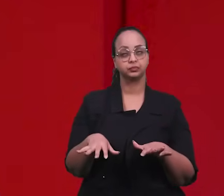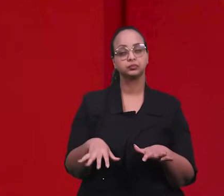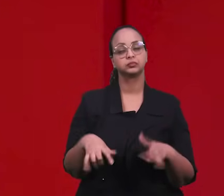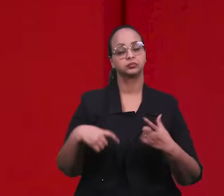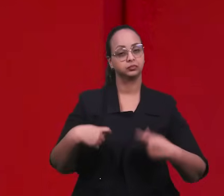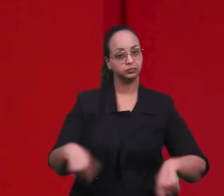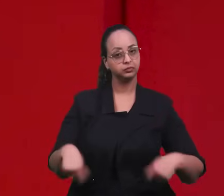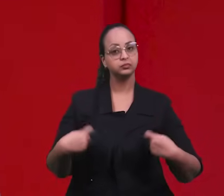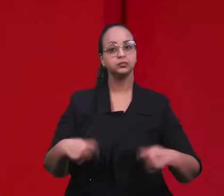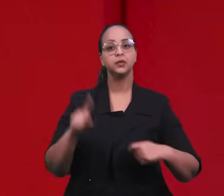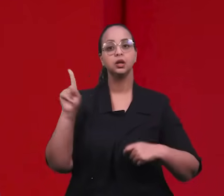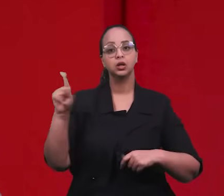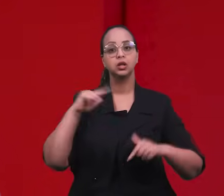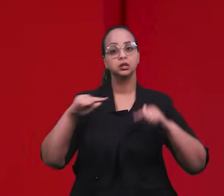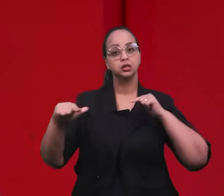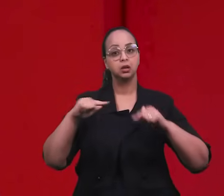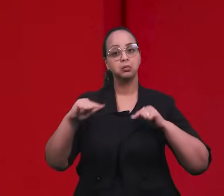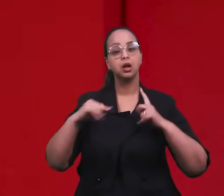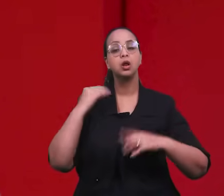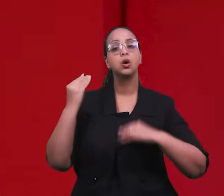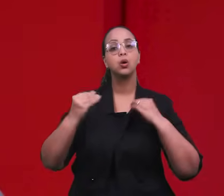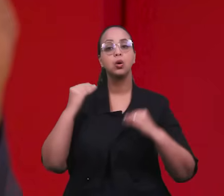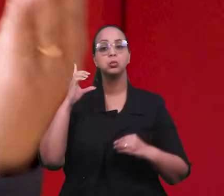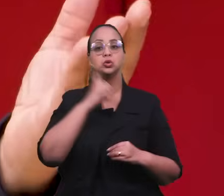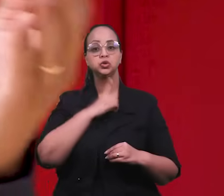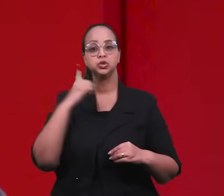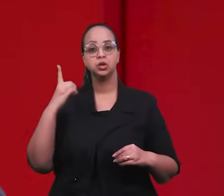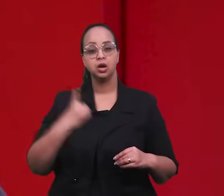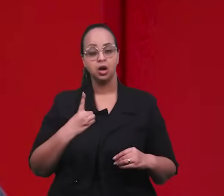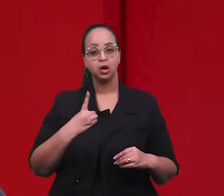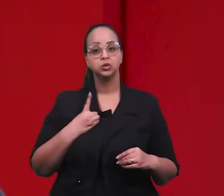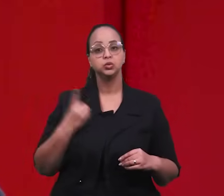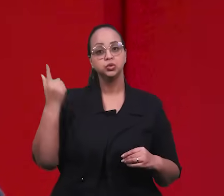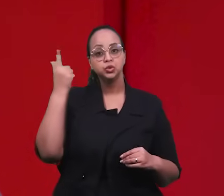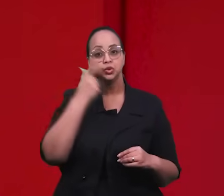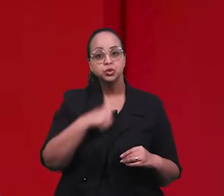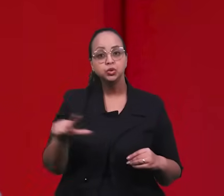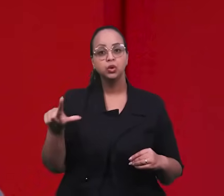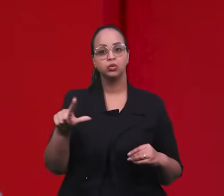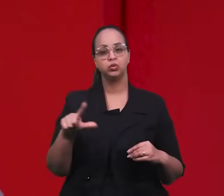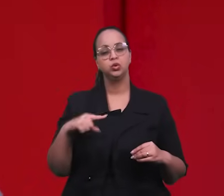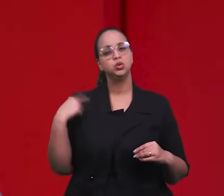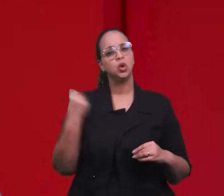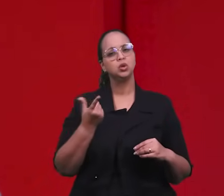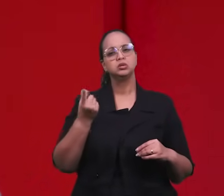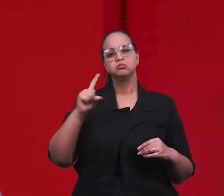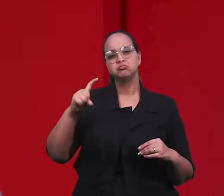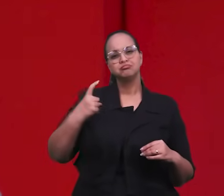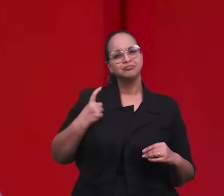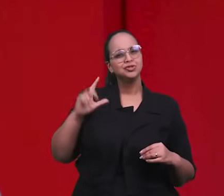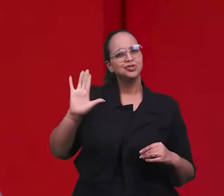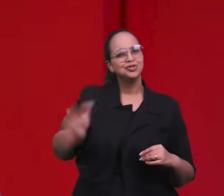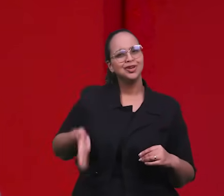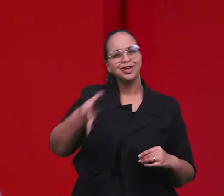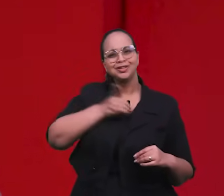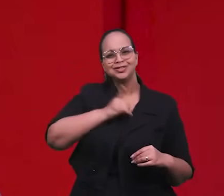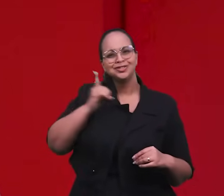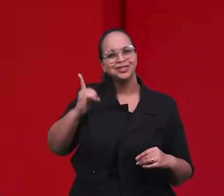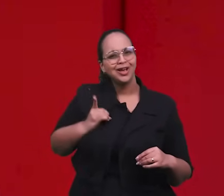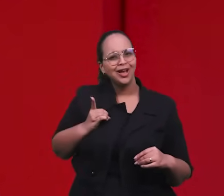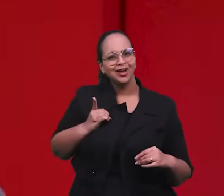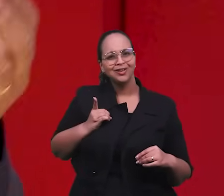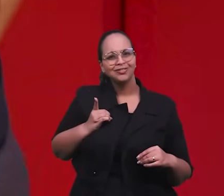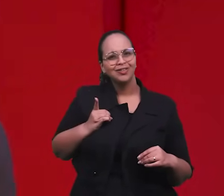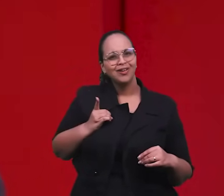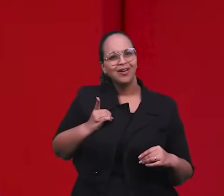dependemos muito do trabalho do diácono. E voltamos a dizer, como o Marcelo já falou, nós somos diáconos também. Então o diácono é